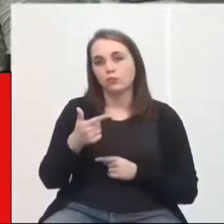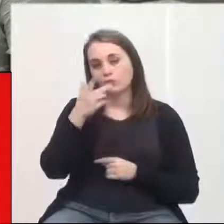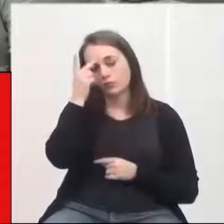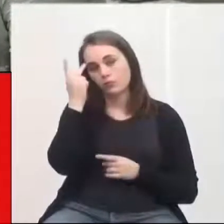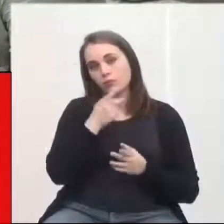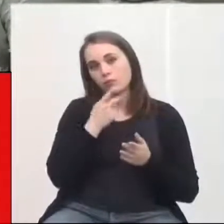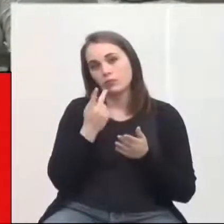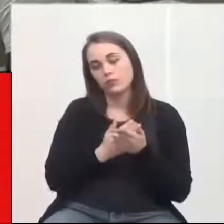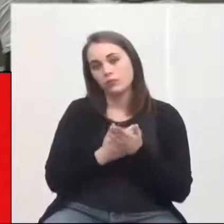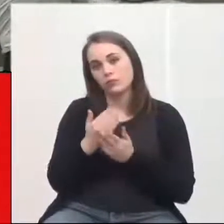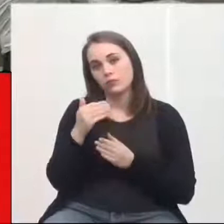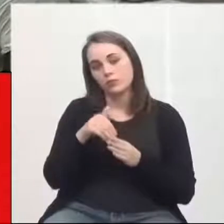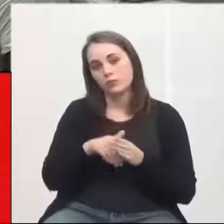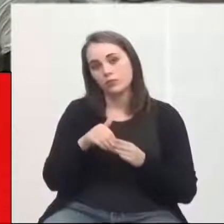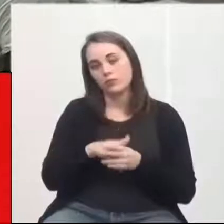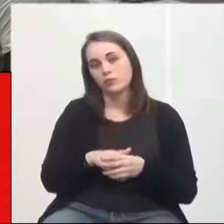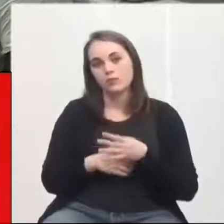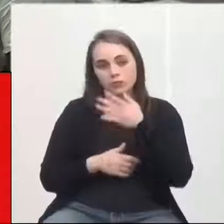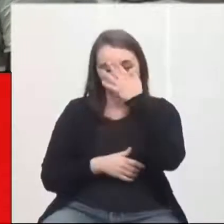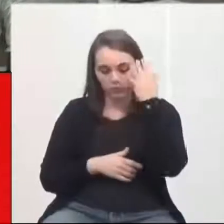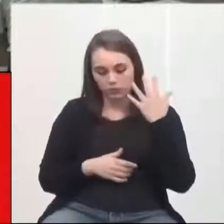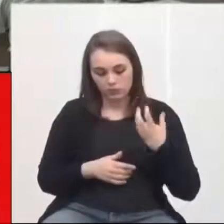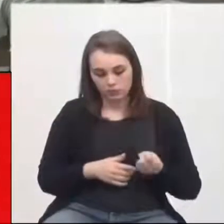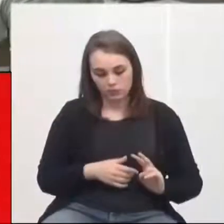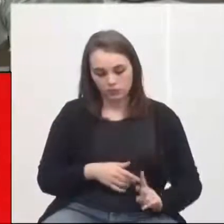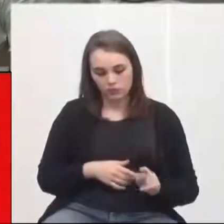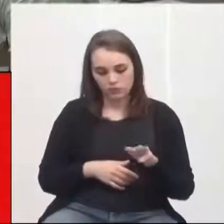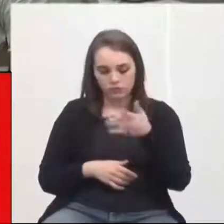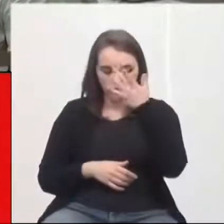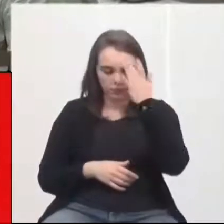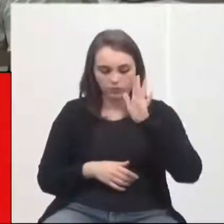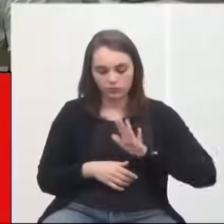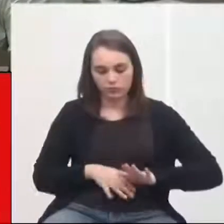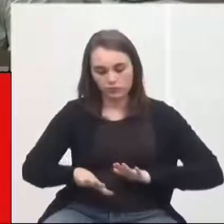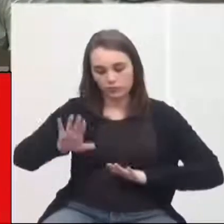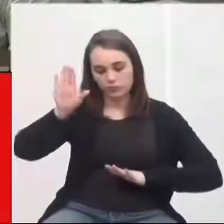havendo quem queira discutir, está em votação. Os favoráveis permaneçam como estão, os